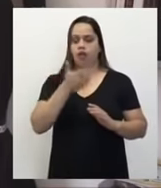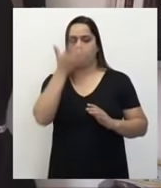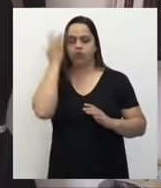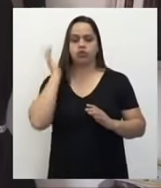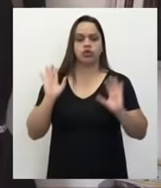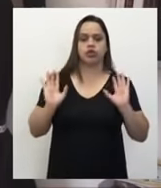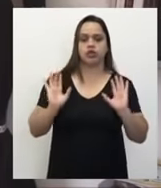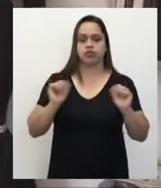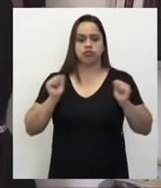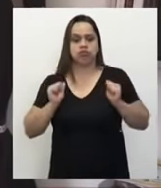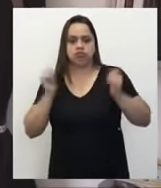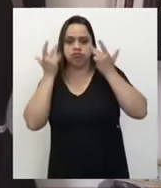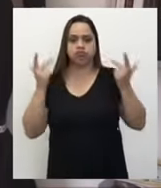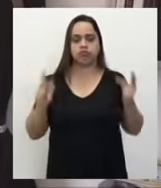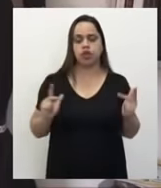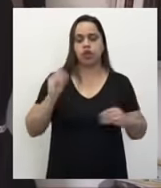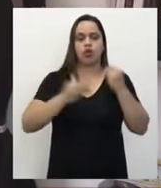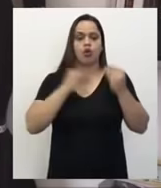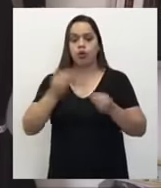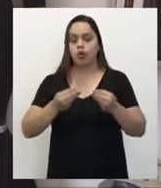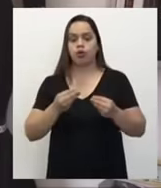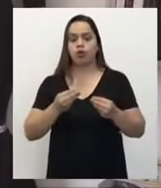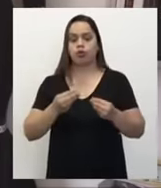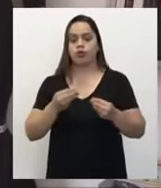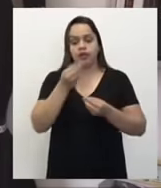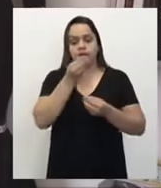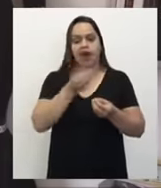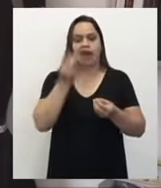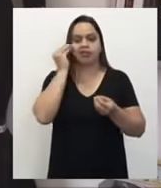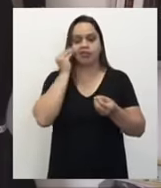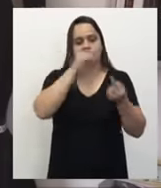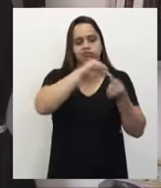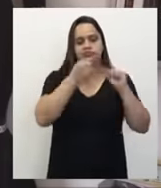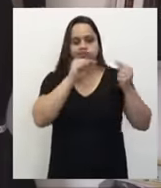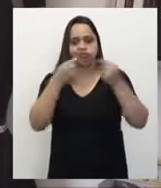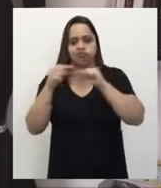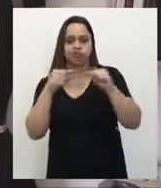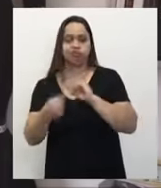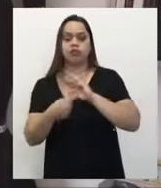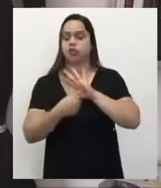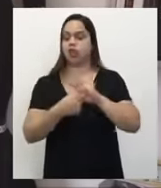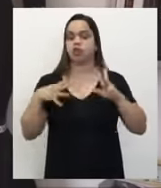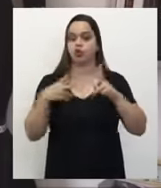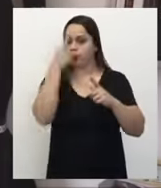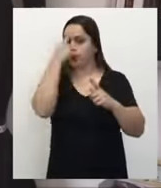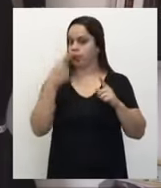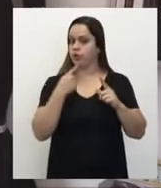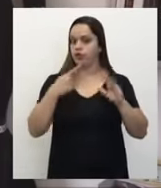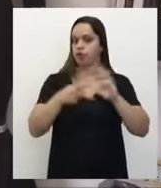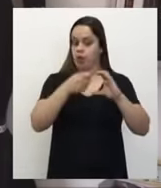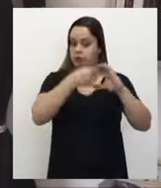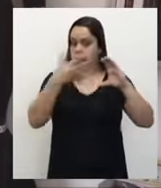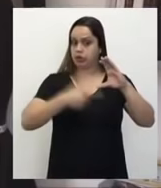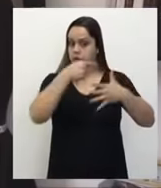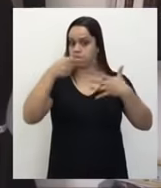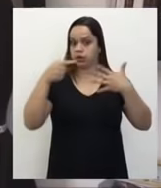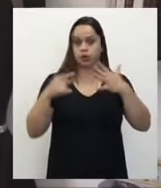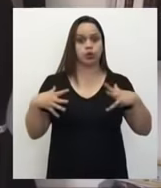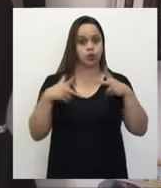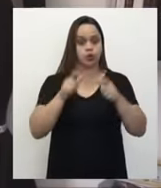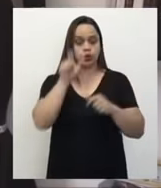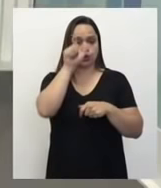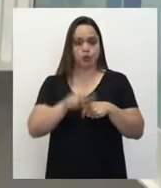vai combinar com aquele personagem para criar essas harmonias e ajudar a dar essas características do personagem.